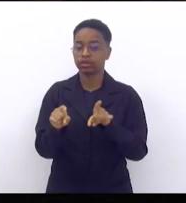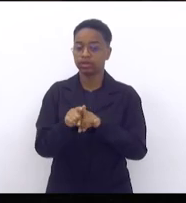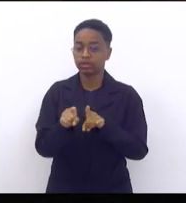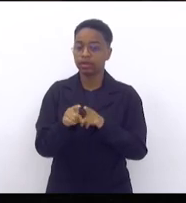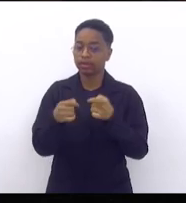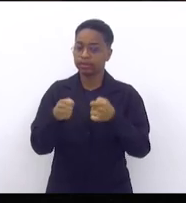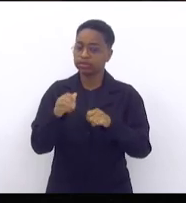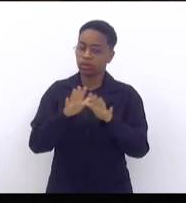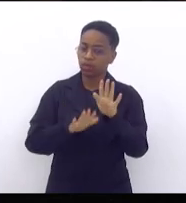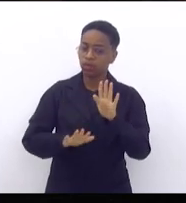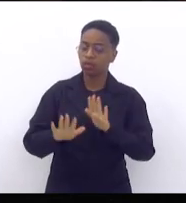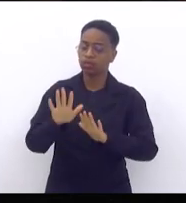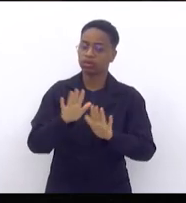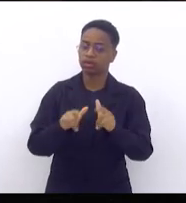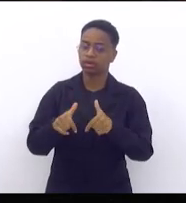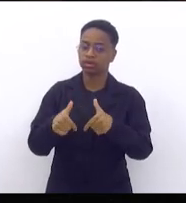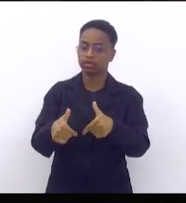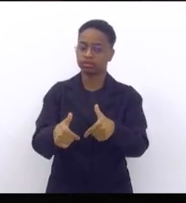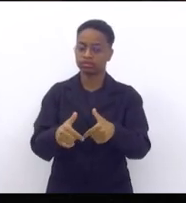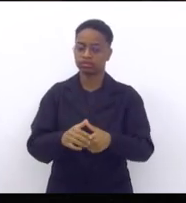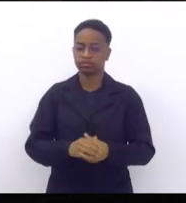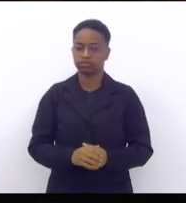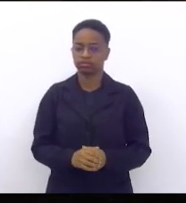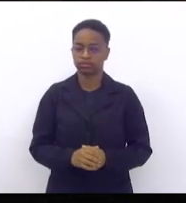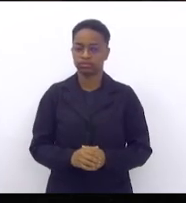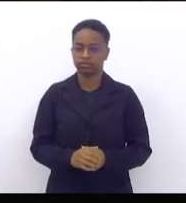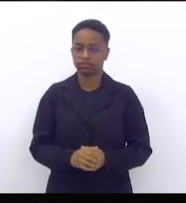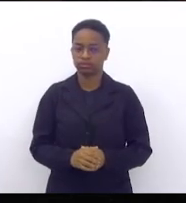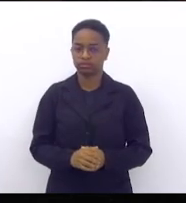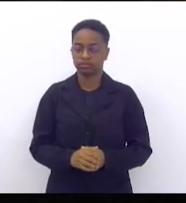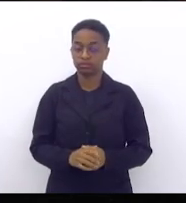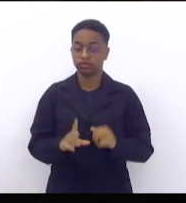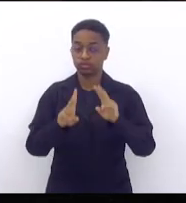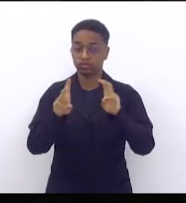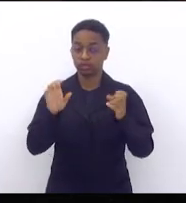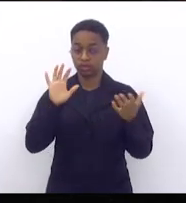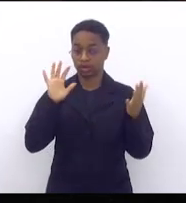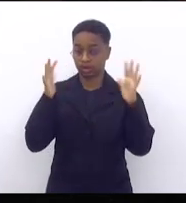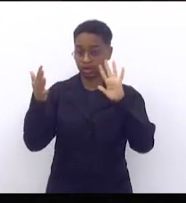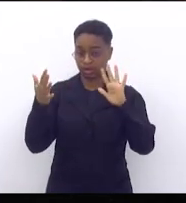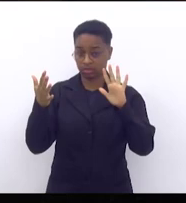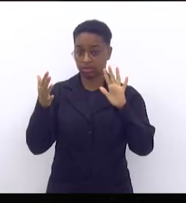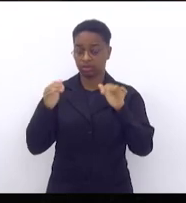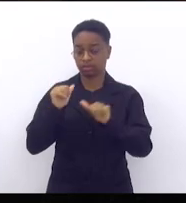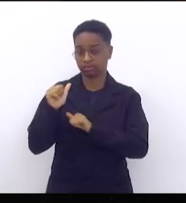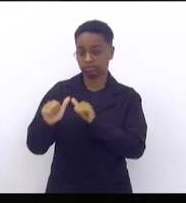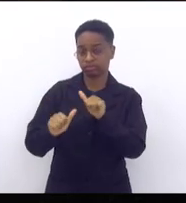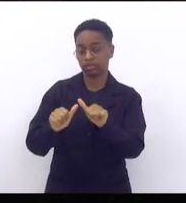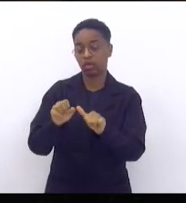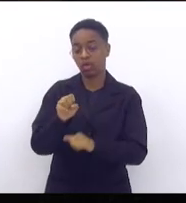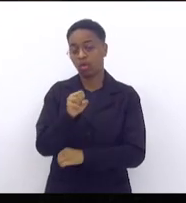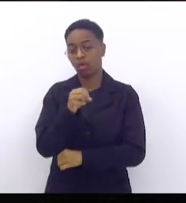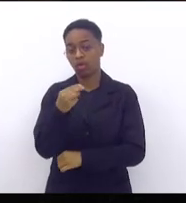os cuidados devidos em relação às mudanças climáticas, ou